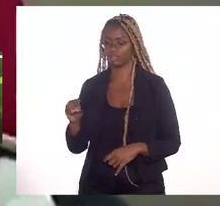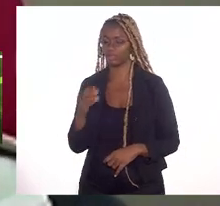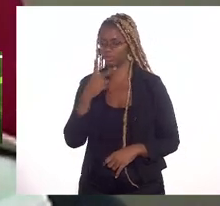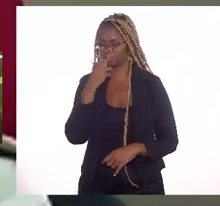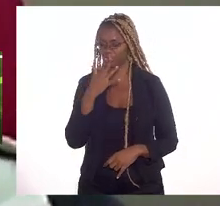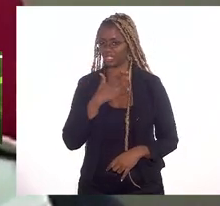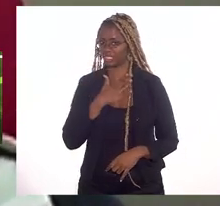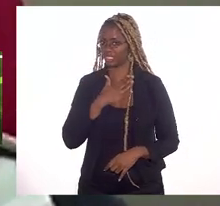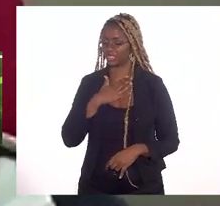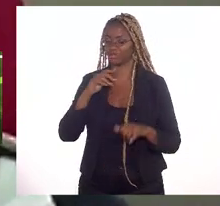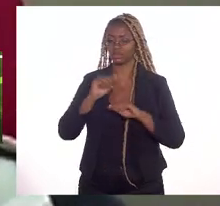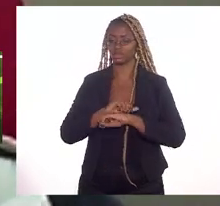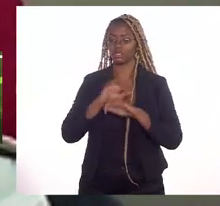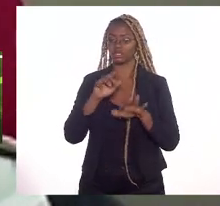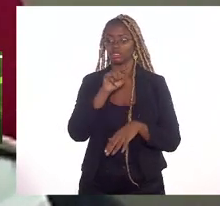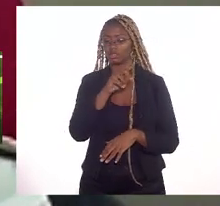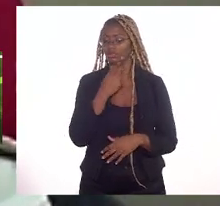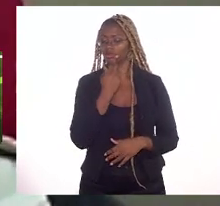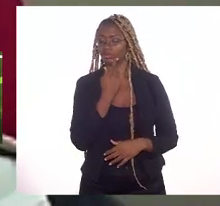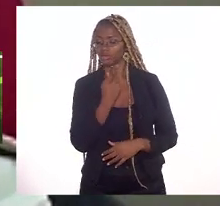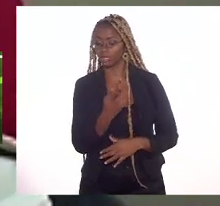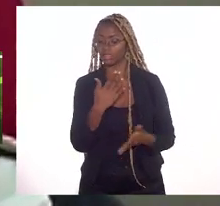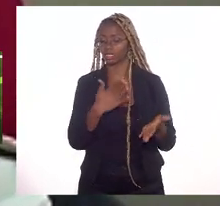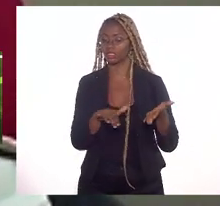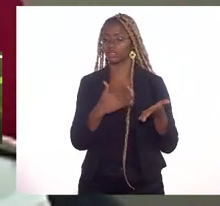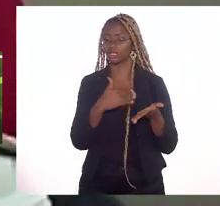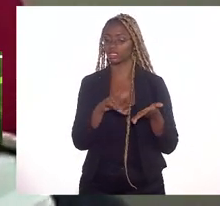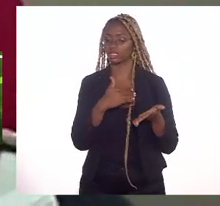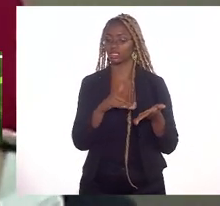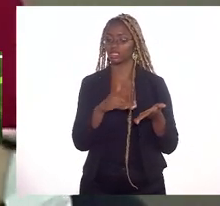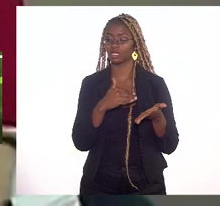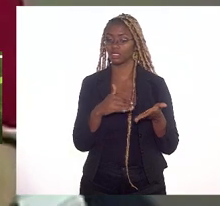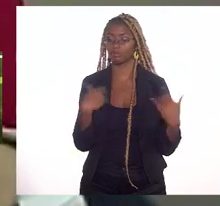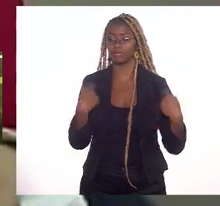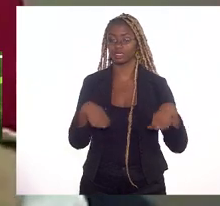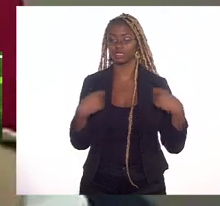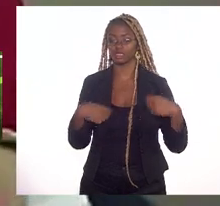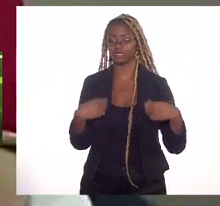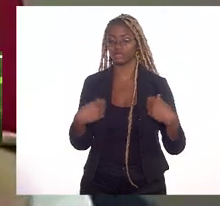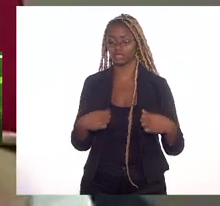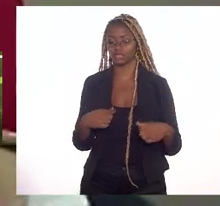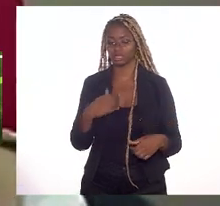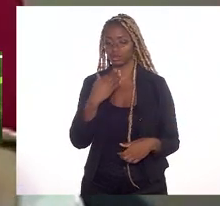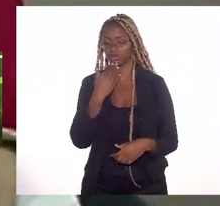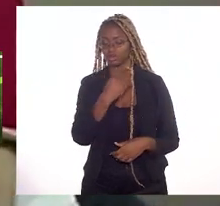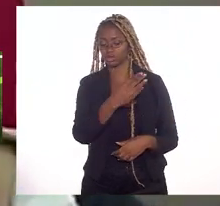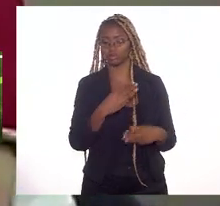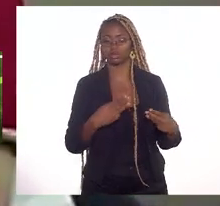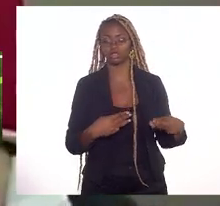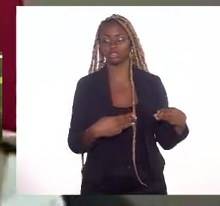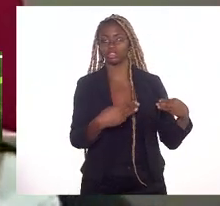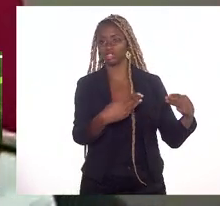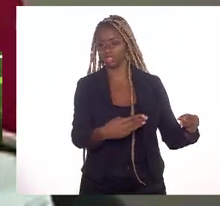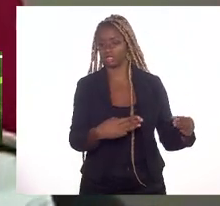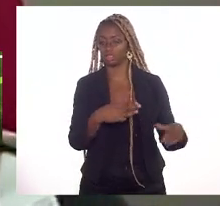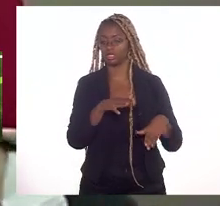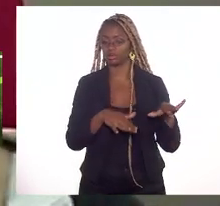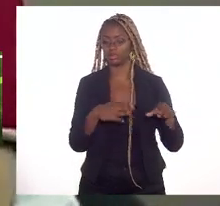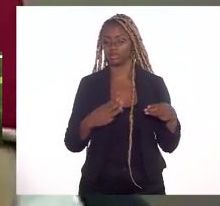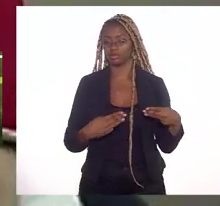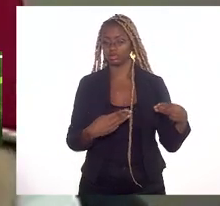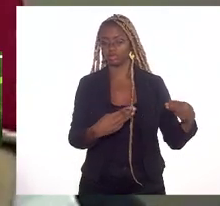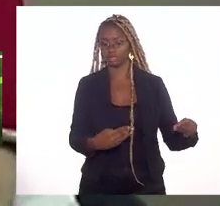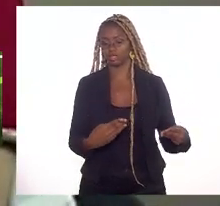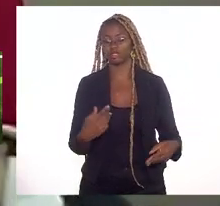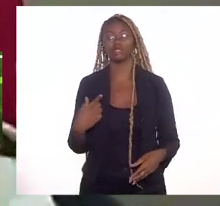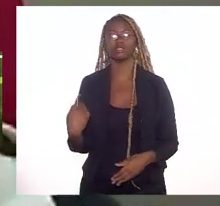ficou claro, né, na sua fala, que a secretaria tem que demandar o Ministério, não tenho dúvida disso, e a doutora